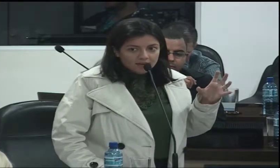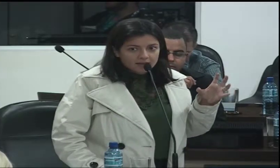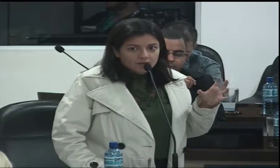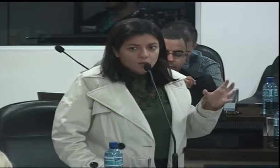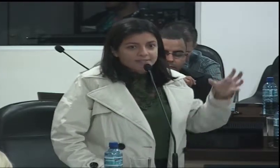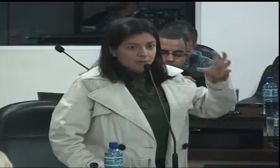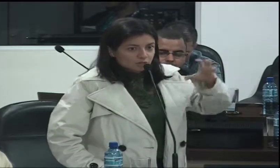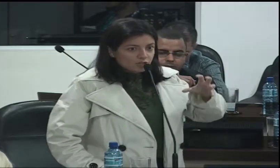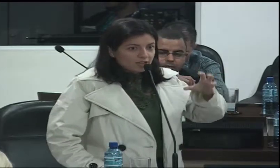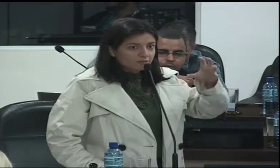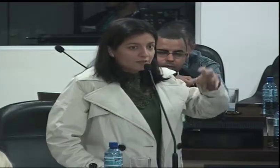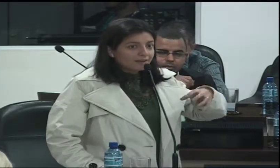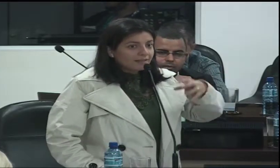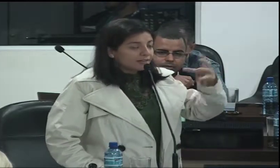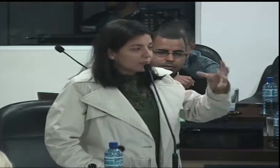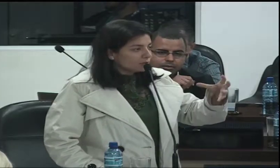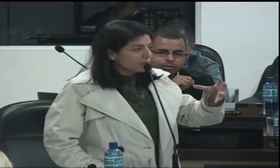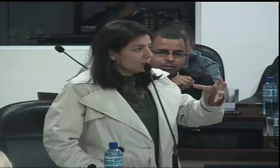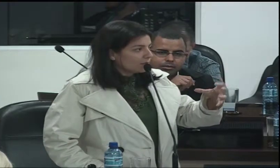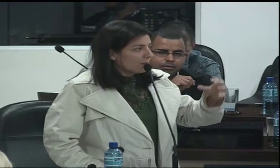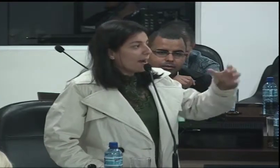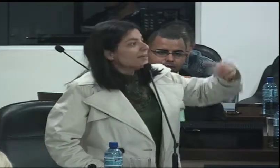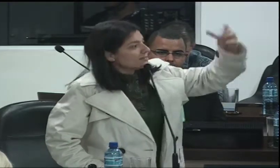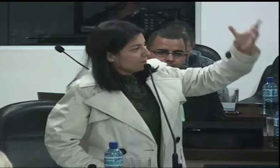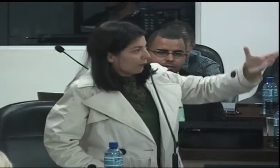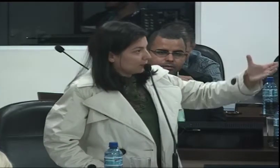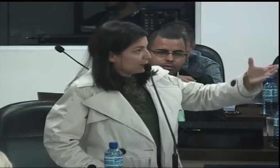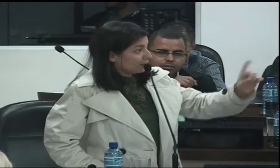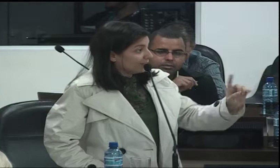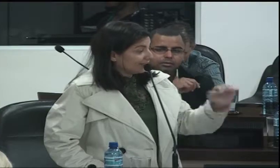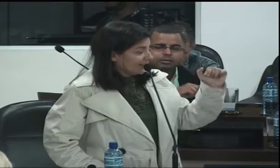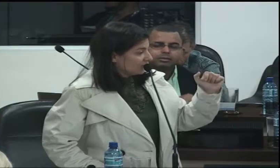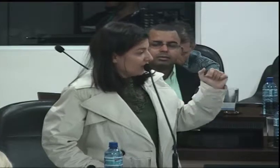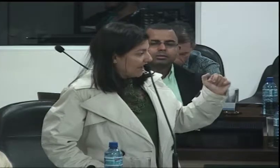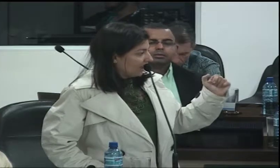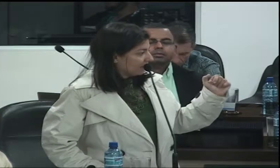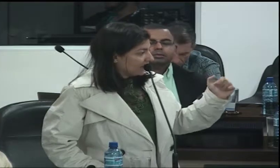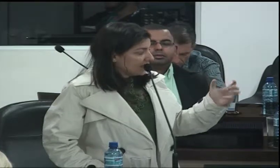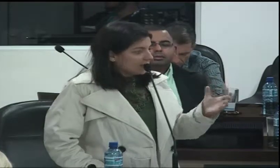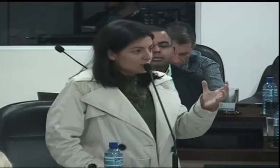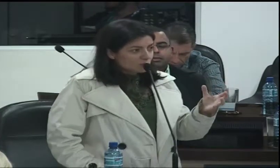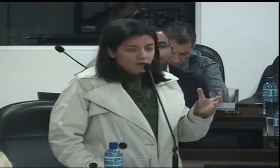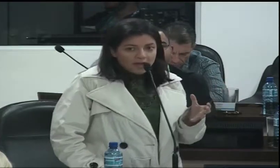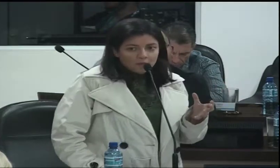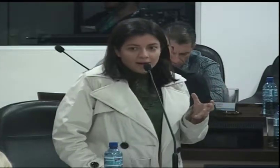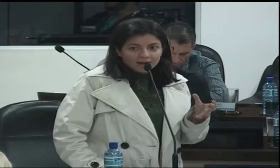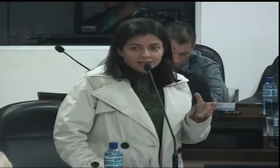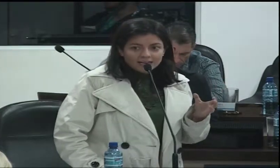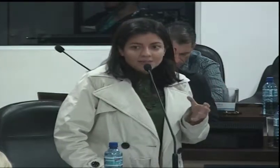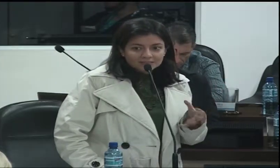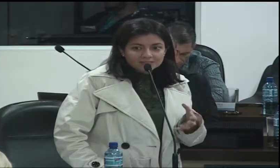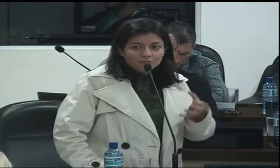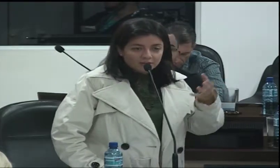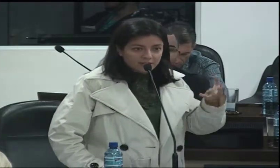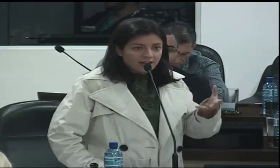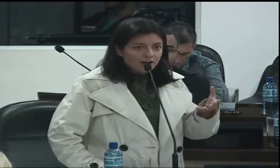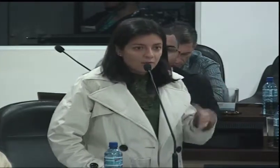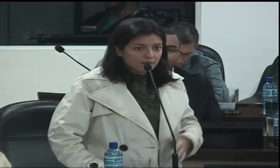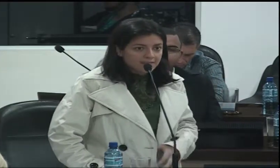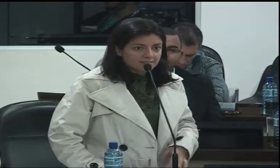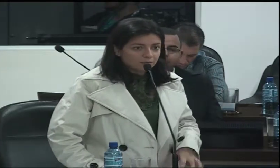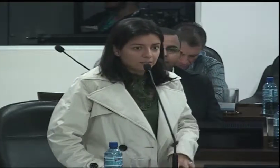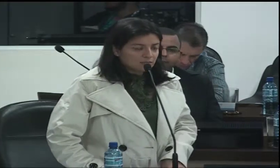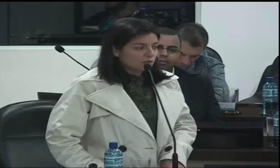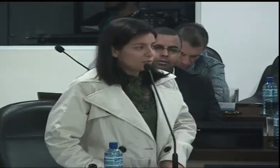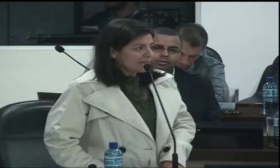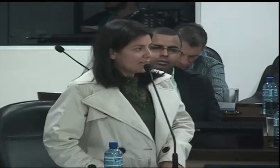que o executivo está criando mais imposto, quando na verdade não é. Isso é uma delimitação federal,